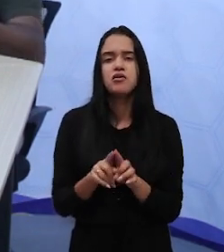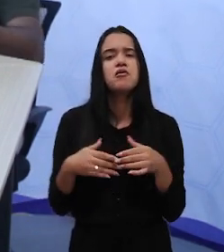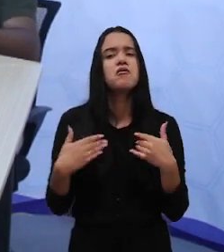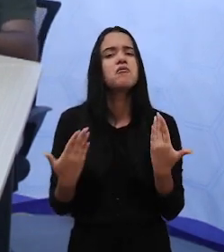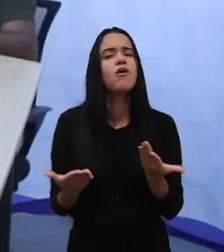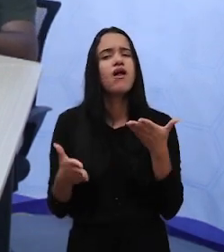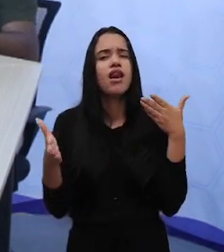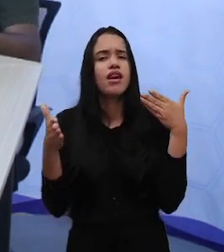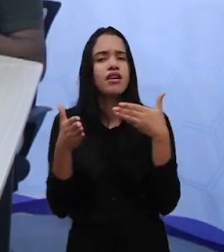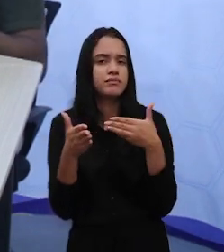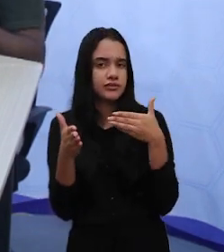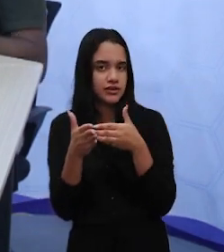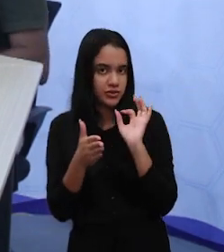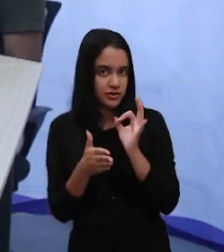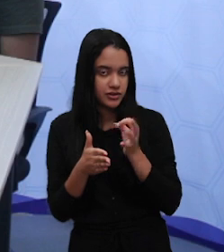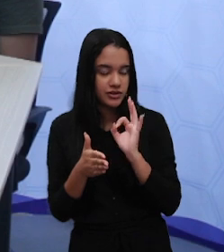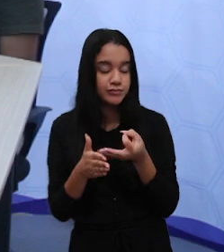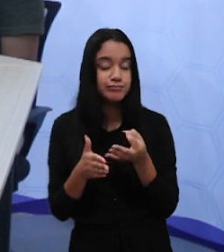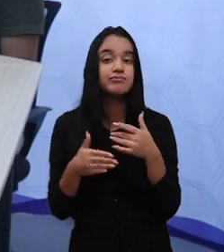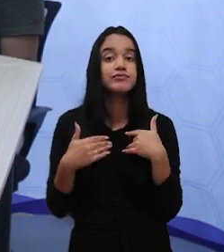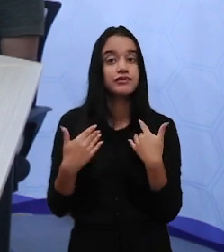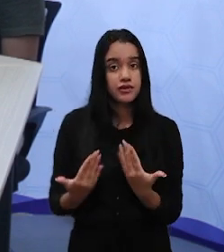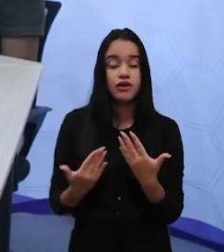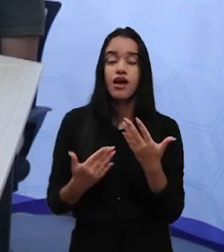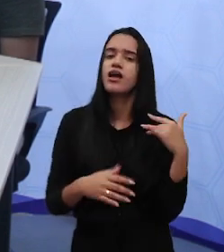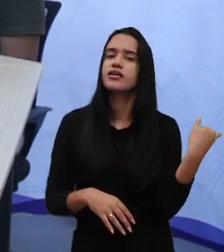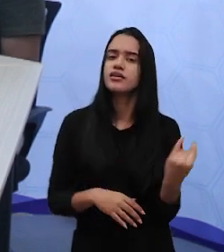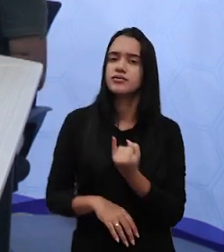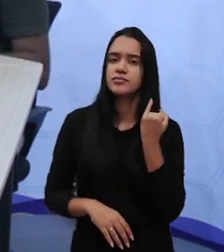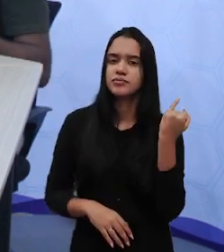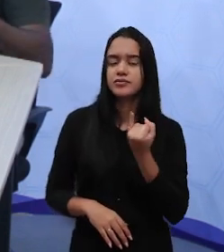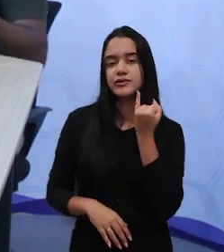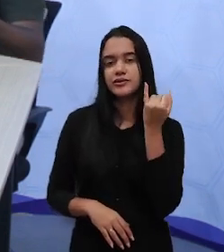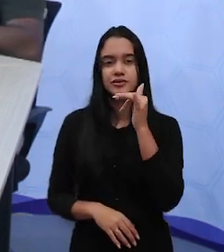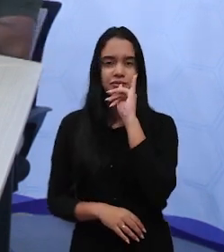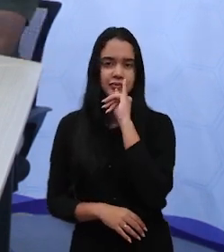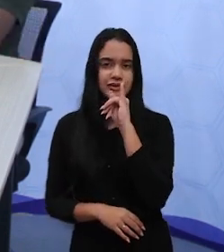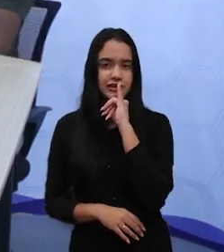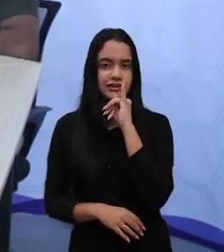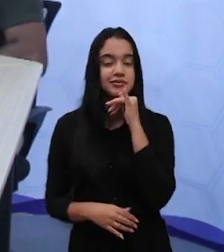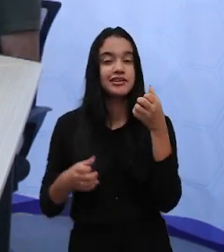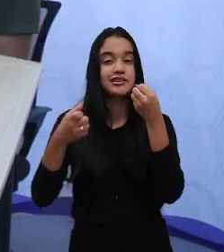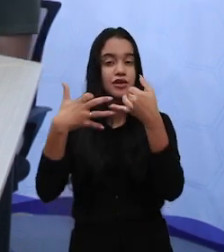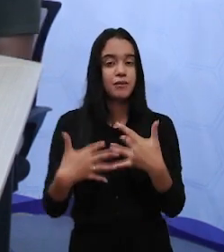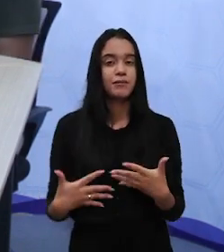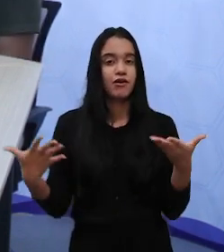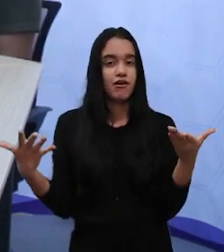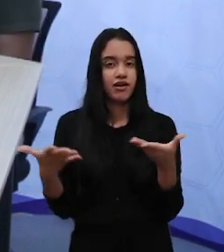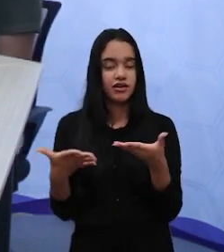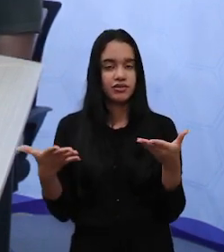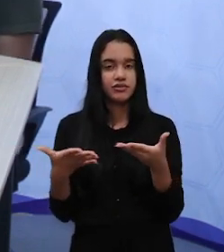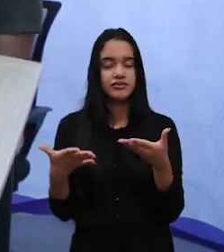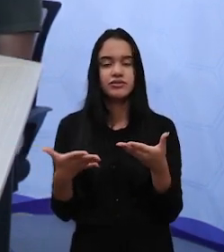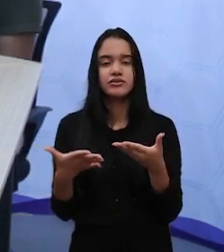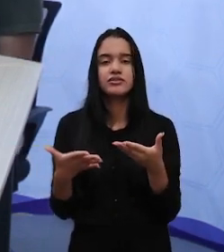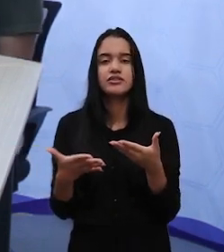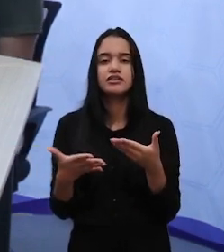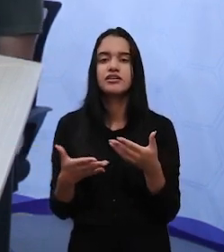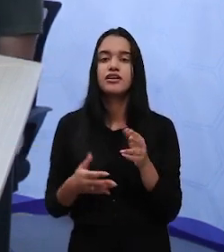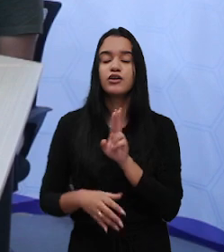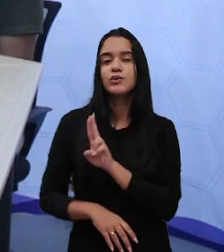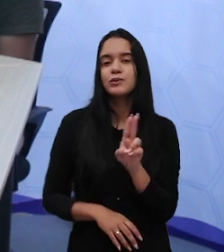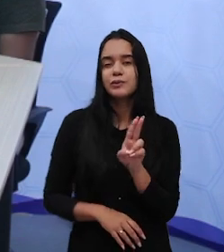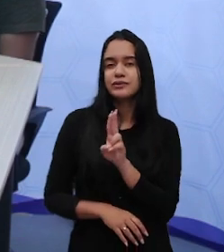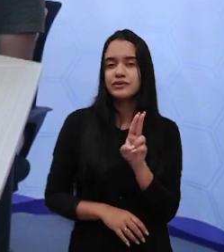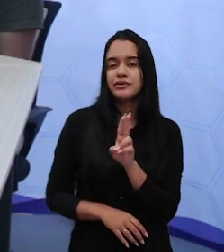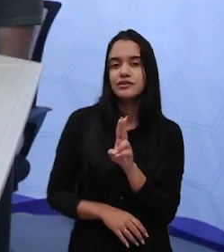suas limitações. Então a portaria é muito importante nesse sentido. Por exemplo, como a gente falou aqui, a professora bem citou, a respeito da nomeação,